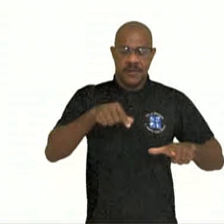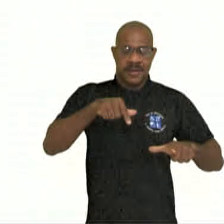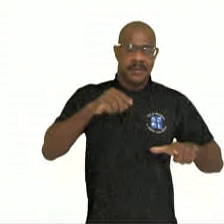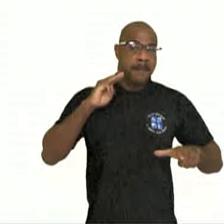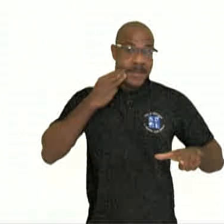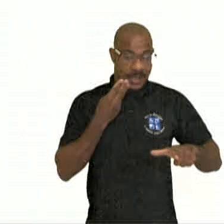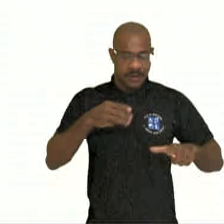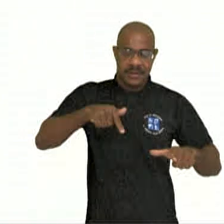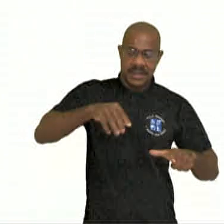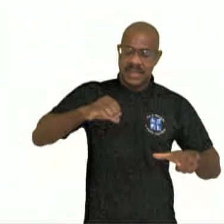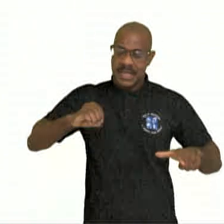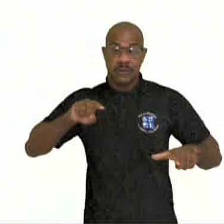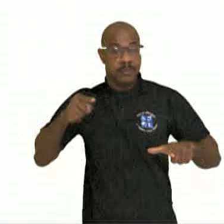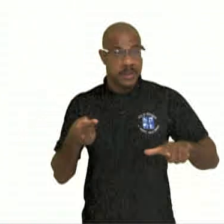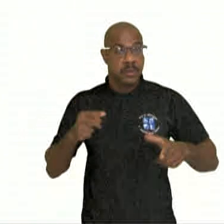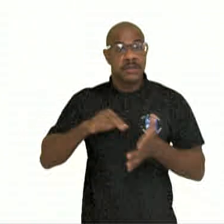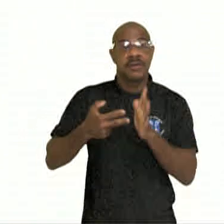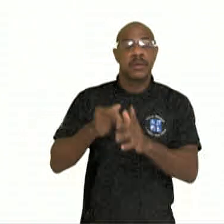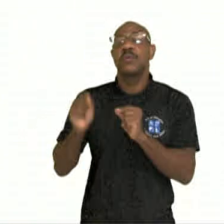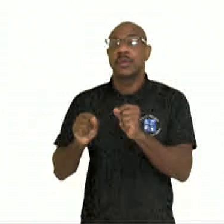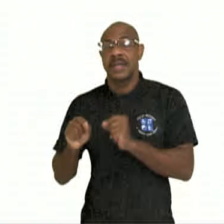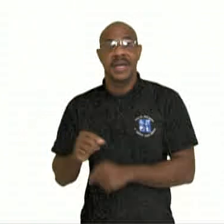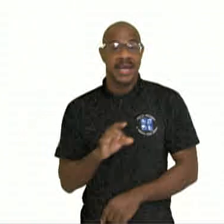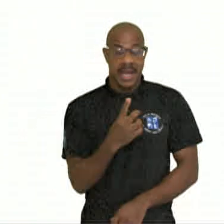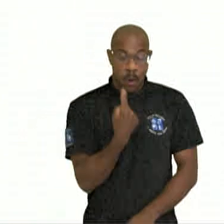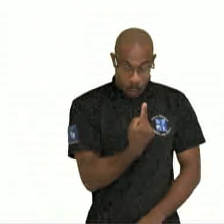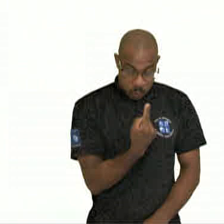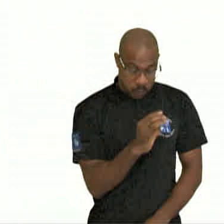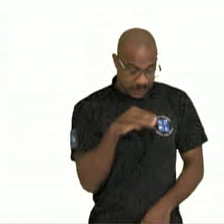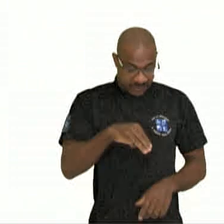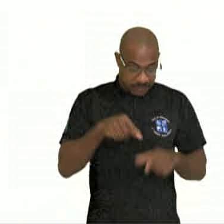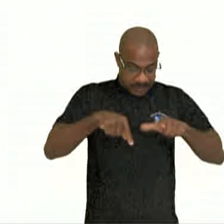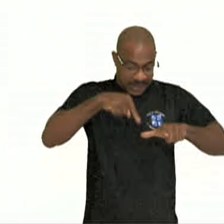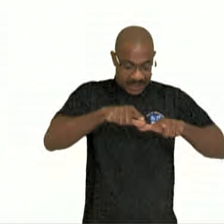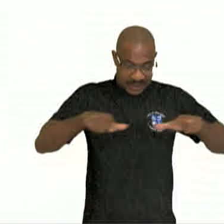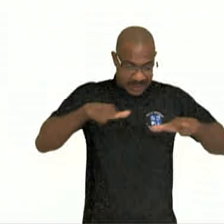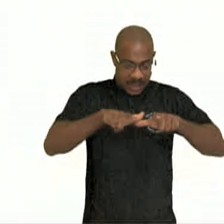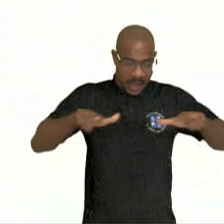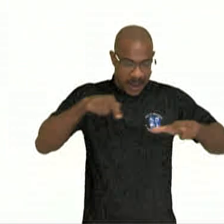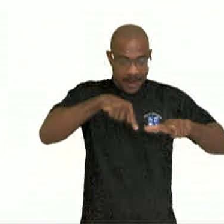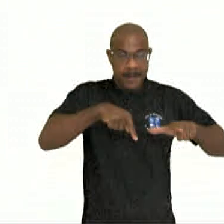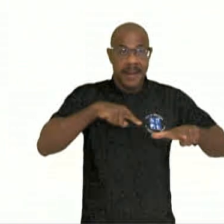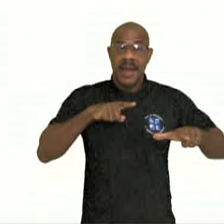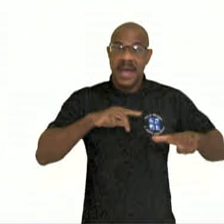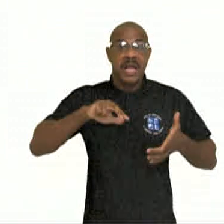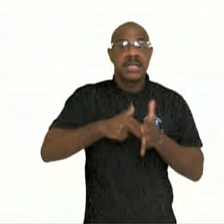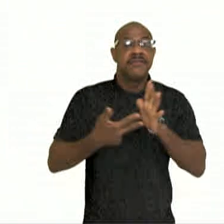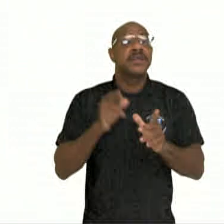9.700.000 e que isto significa que cada 1 centímetro no mapa equivale a